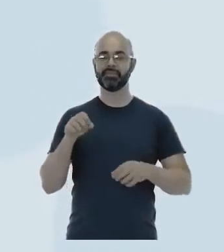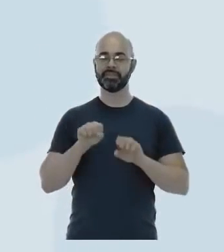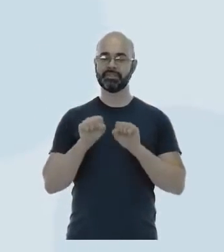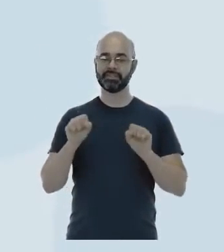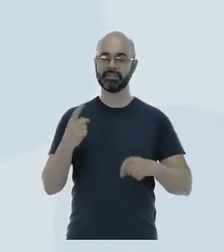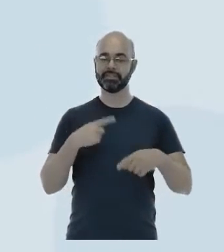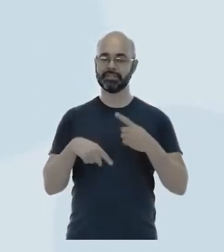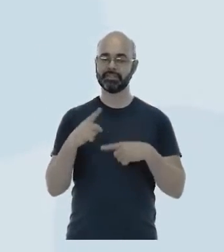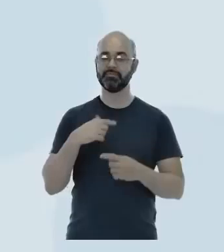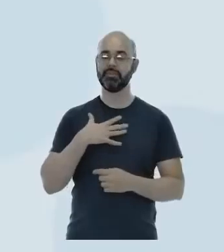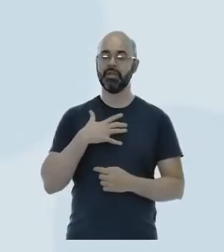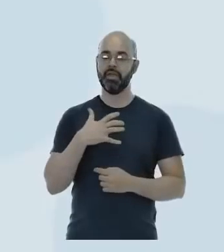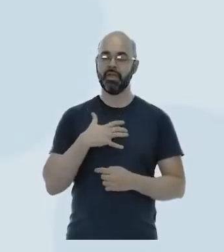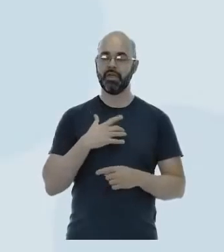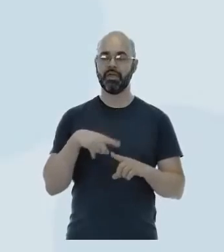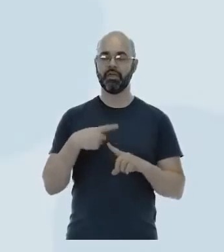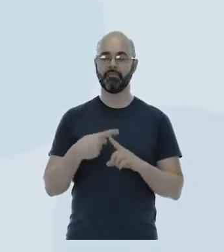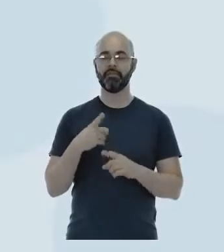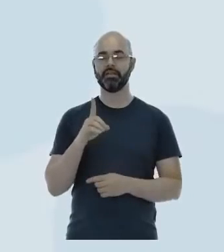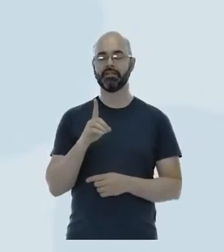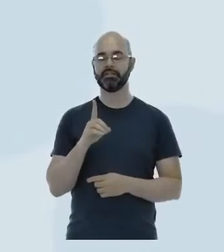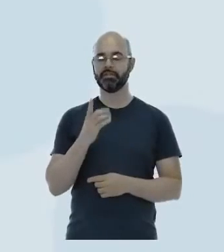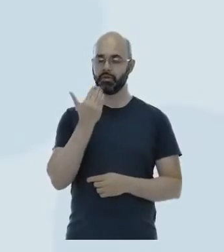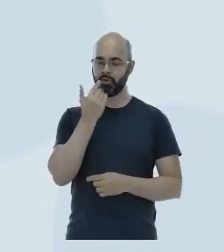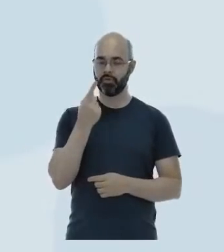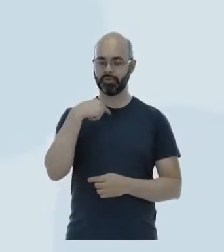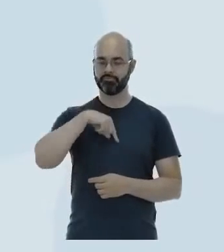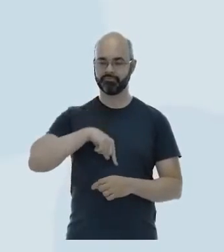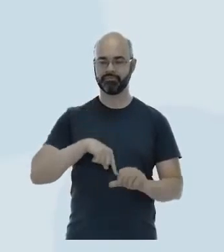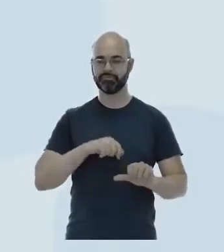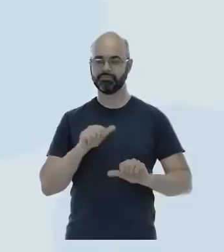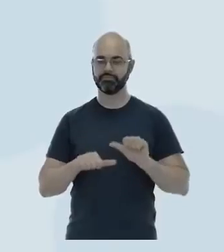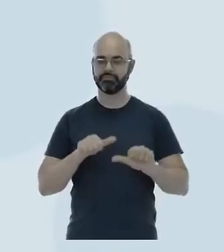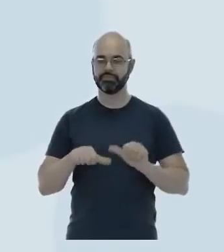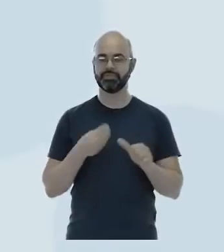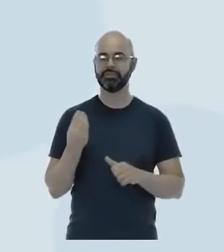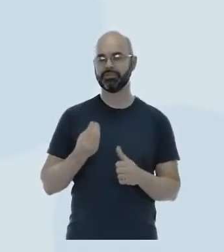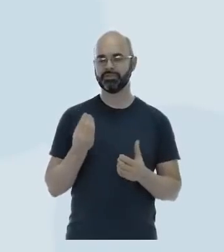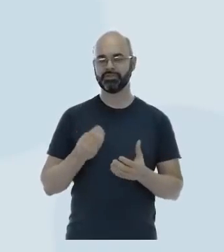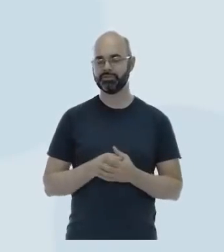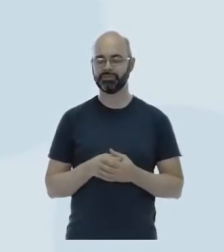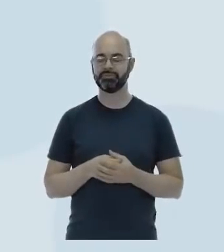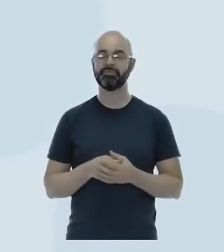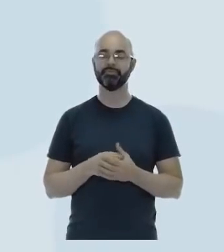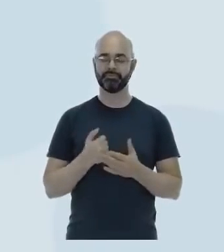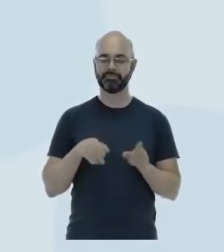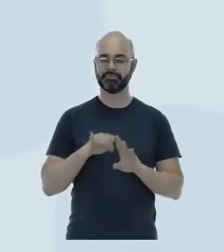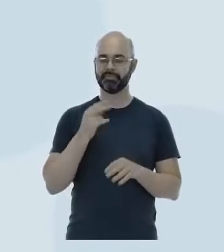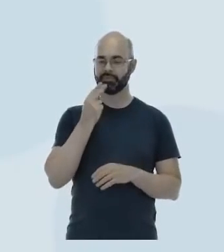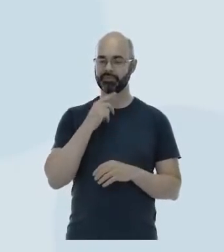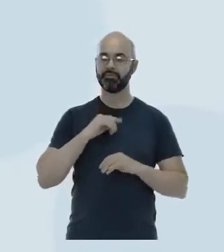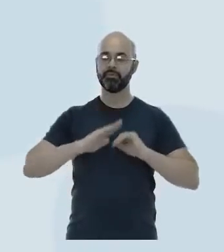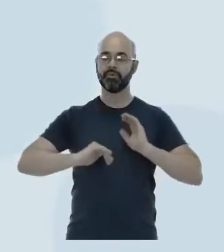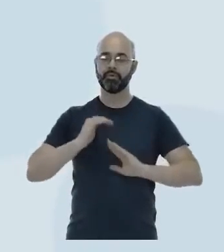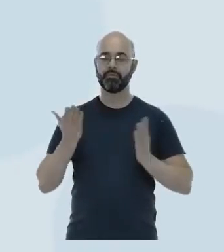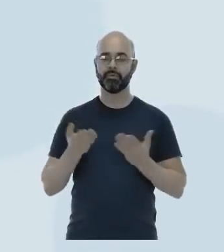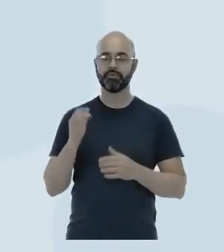a nutrição. Então, ó, eu queria agradecer vocês. A habilidade é uma habilidade essencial, que é essa aí, a